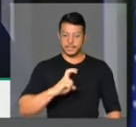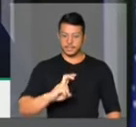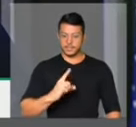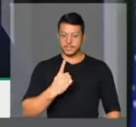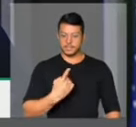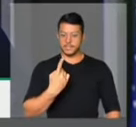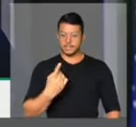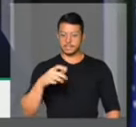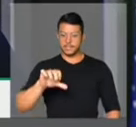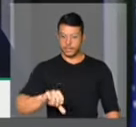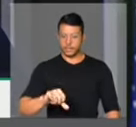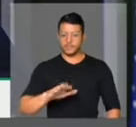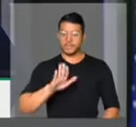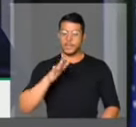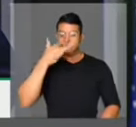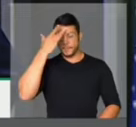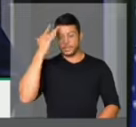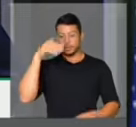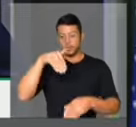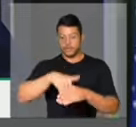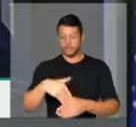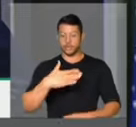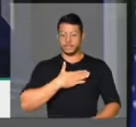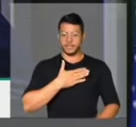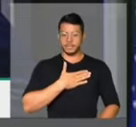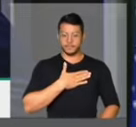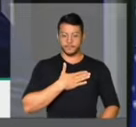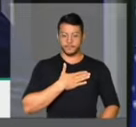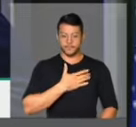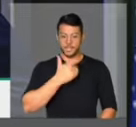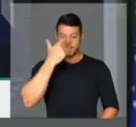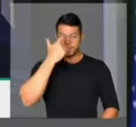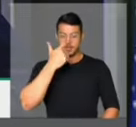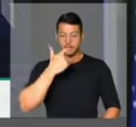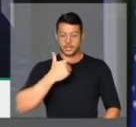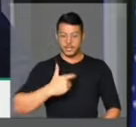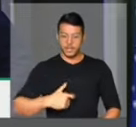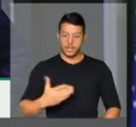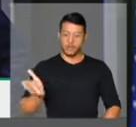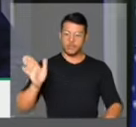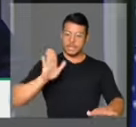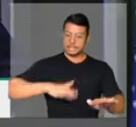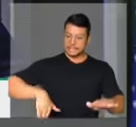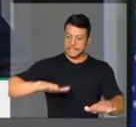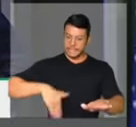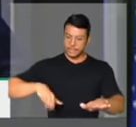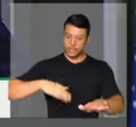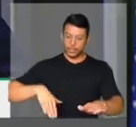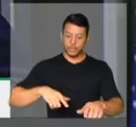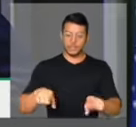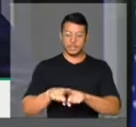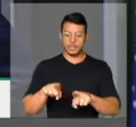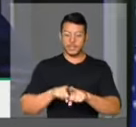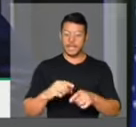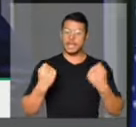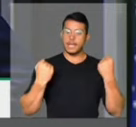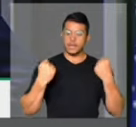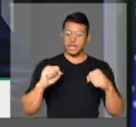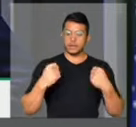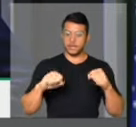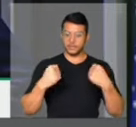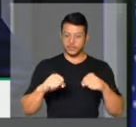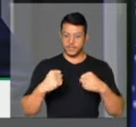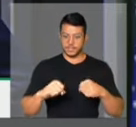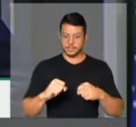115.119 eleitores do meu estado do Rio de Janeiro. Eu sou um atleta olímpico de natação, professor de educação física, professor em licenciatura